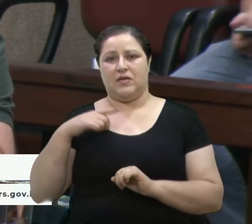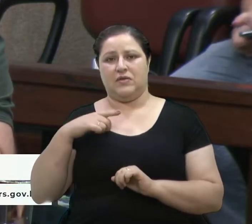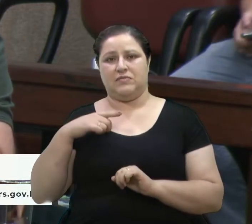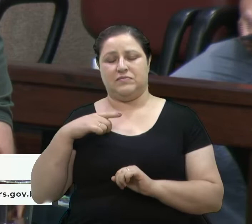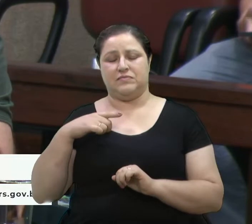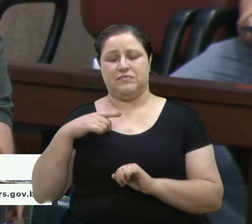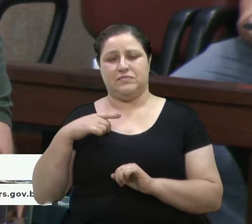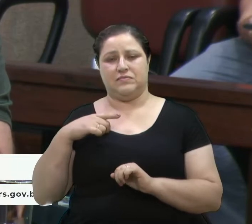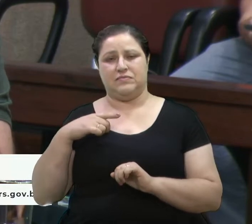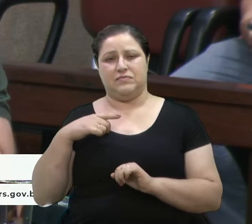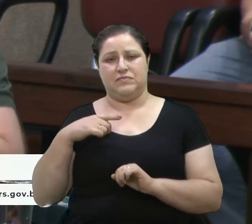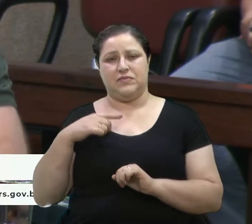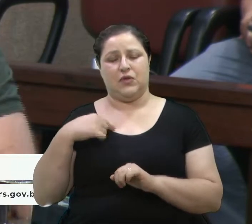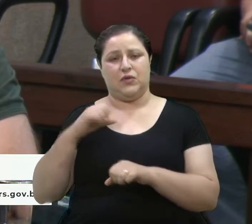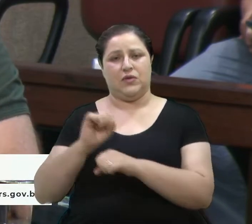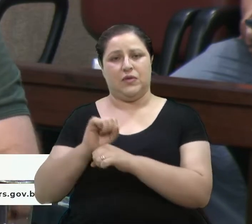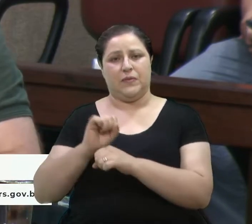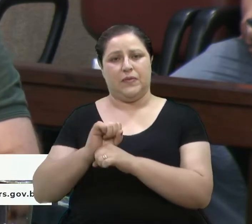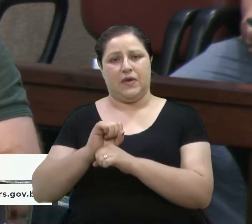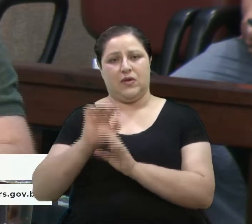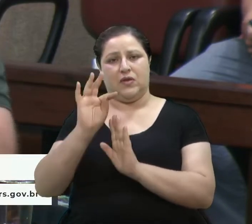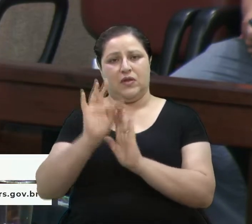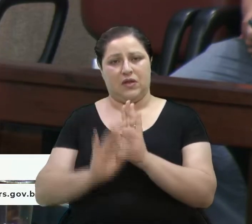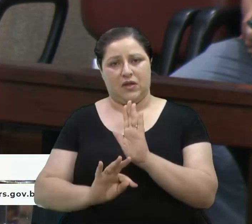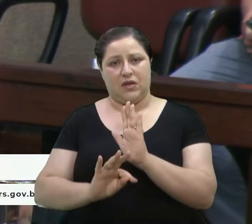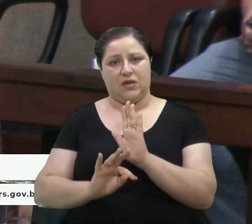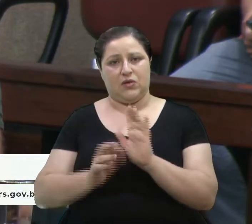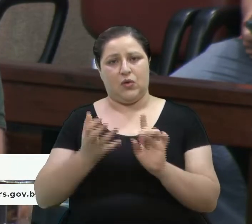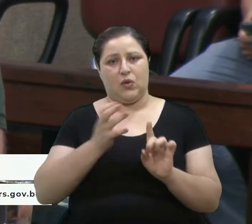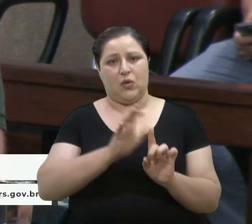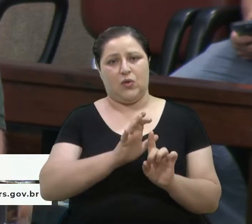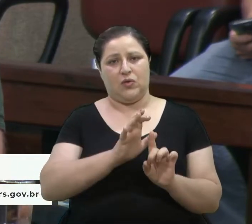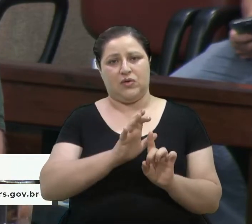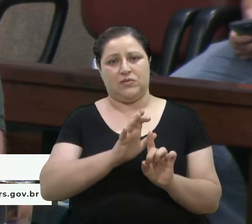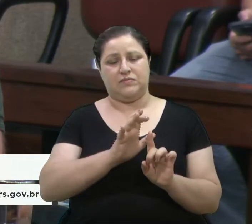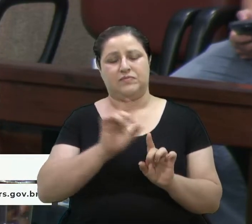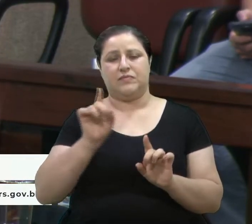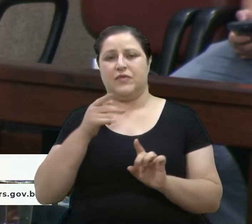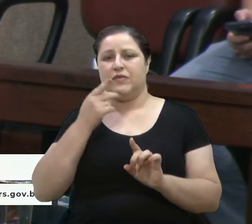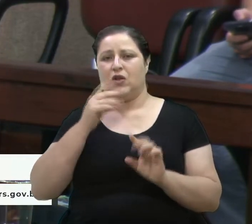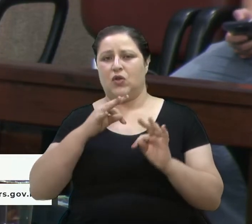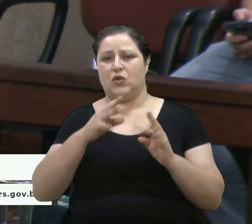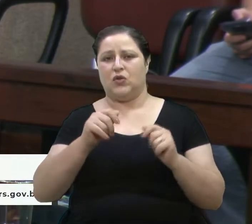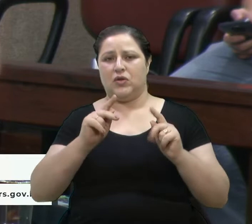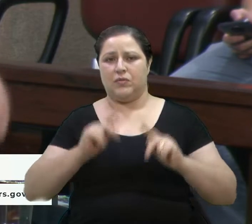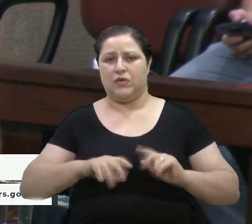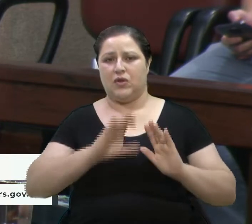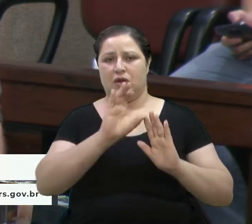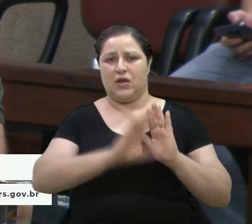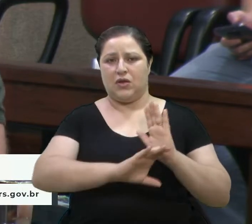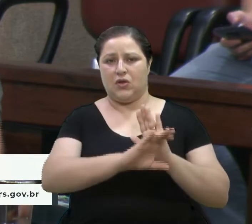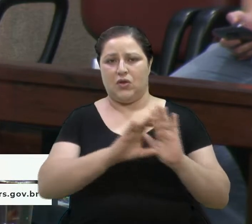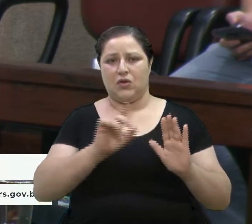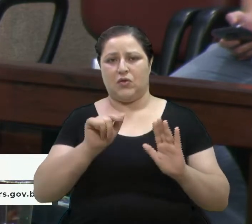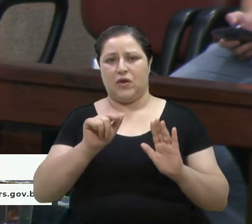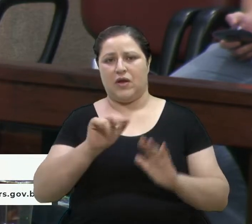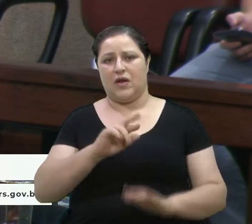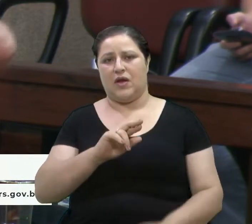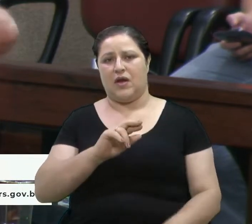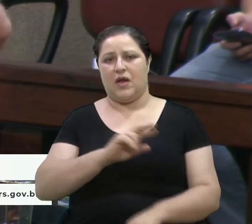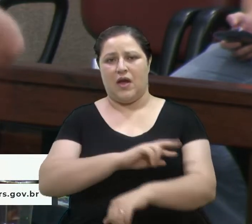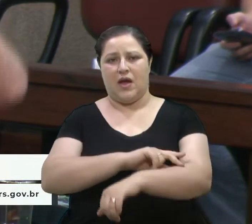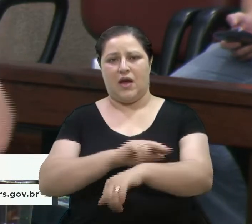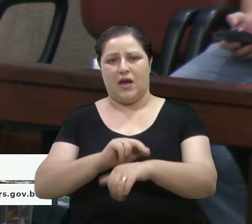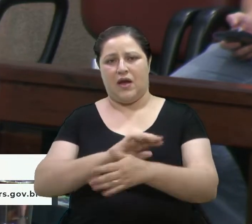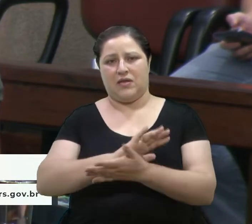repúdio, até agora não veio, foi dito que todo católico é racista e não sei o quê. A mesma coisa que eu sofri aqui, por nada.